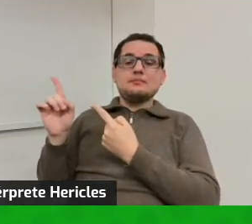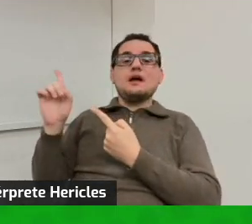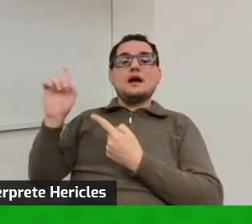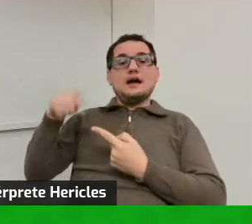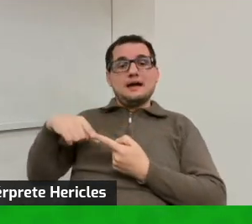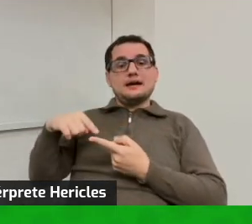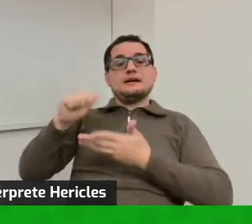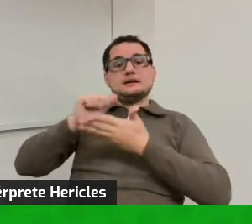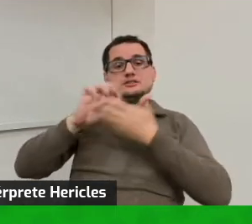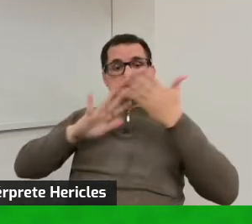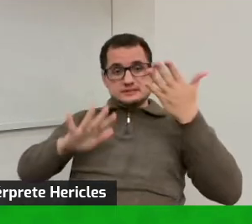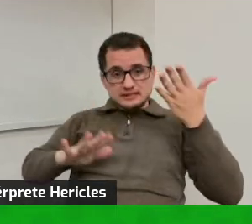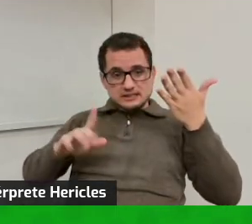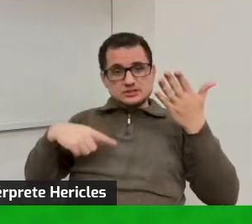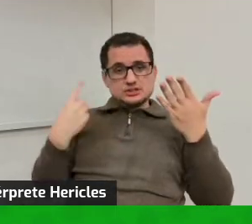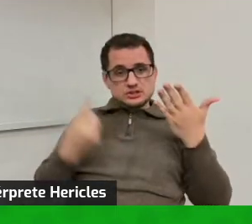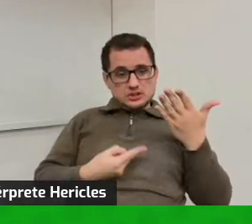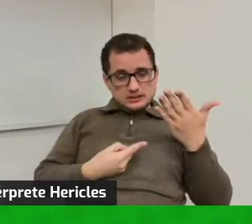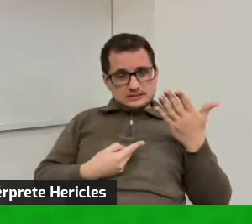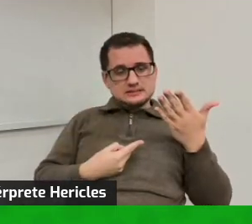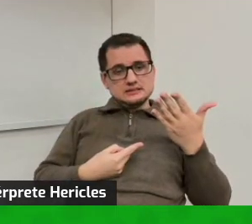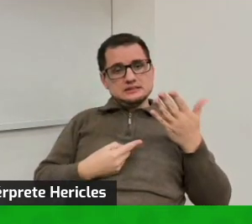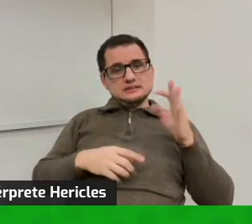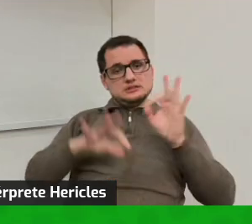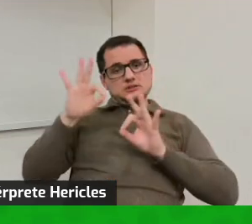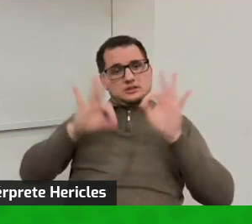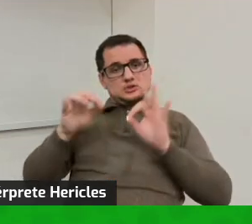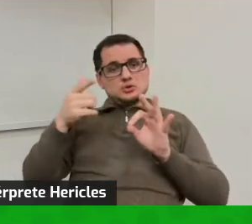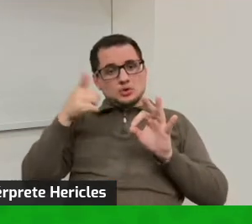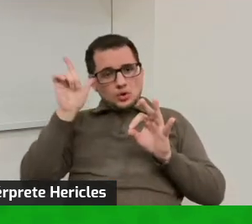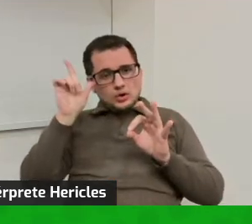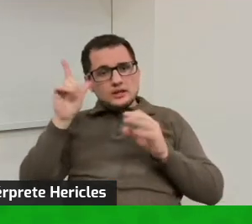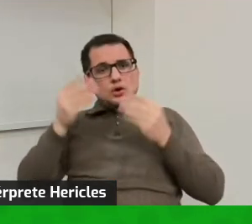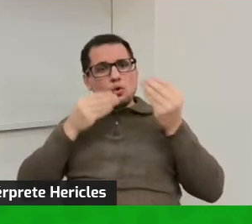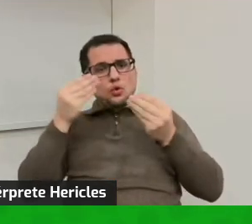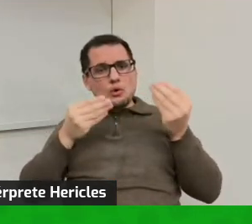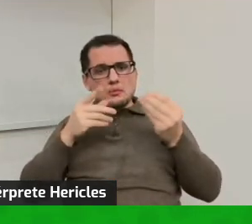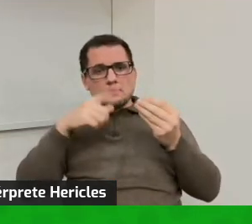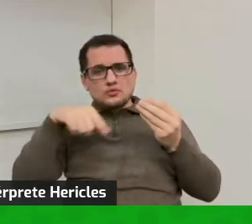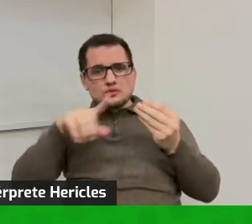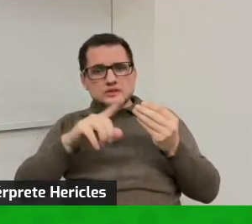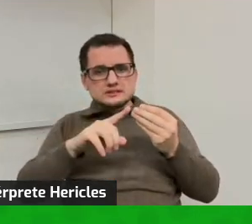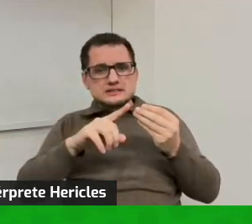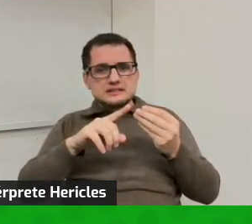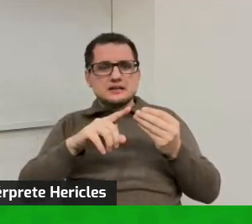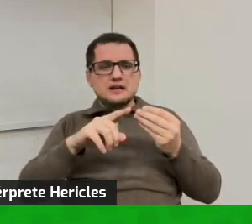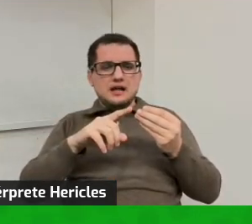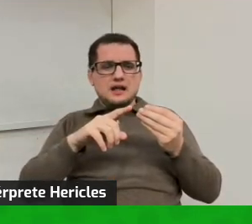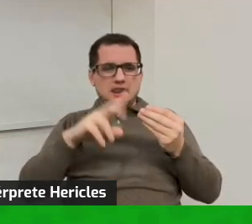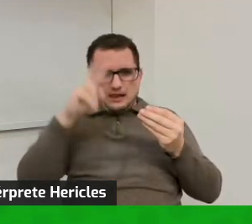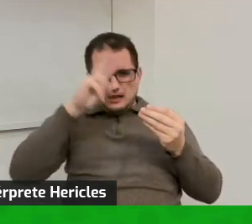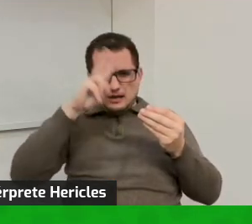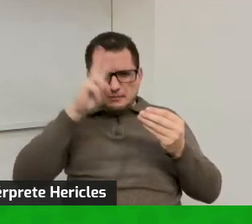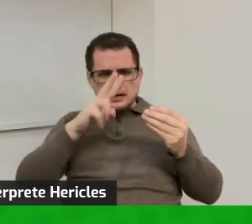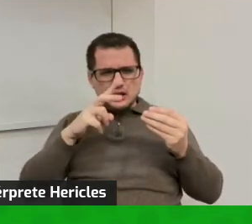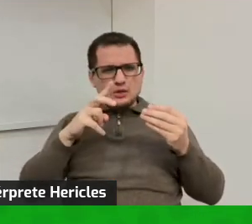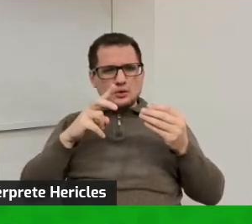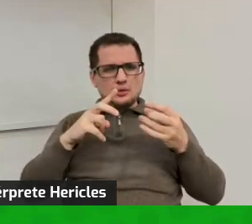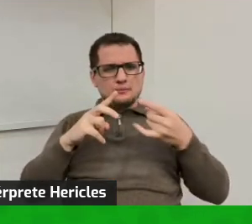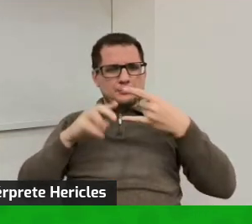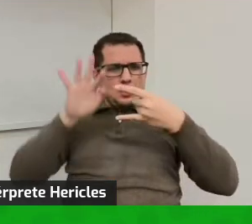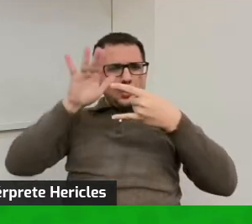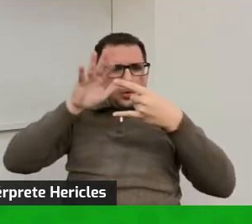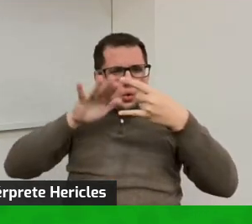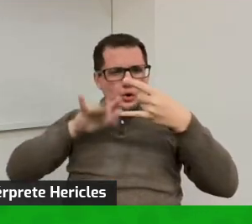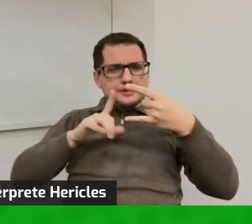a gente vinha fazendo ali no Word, que era mais direcionado passo a passo. Tinha algumas coisas mais abertas e mais longas ali para você usar. Então,